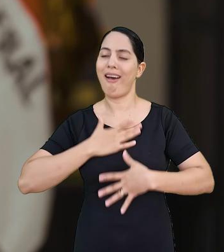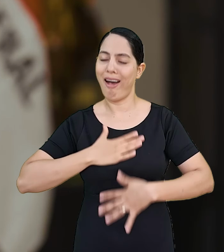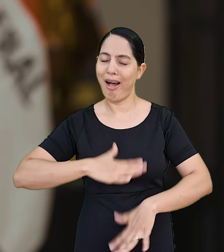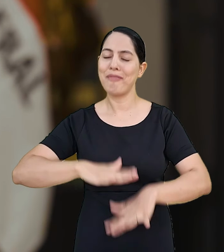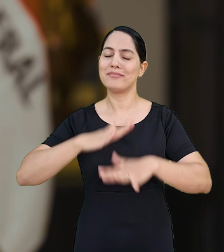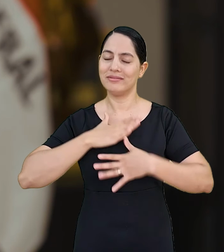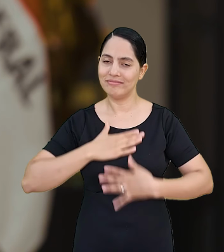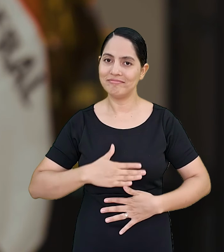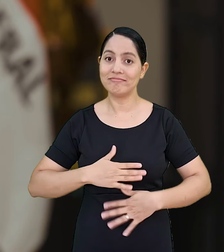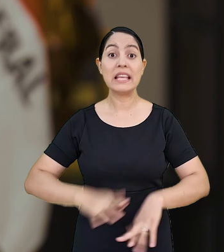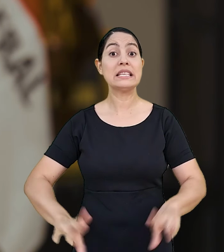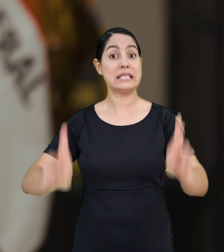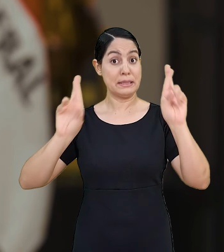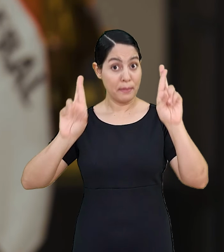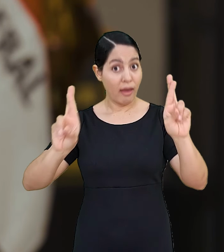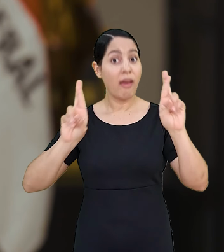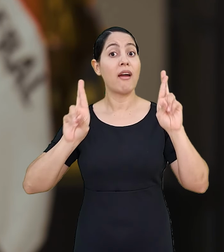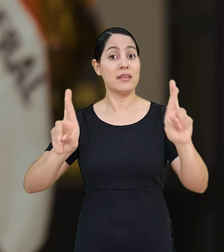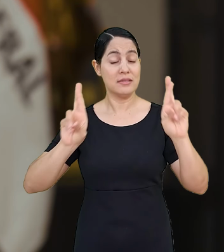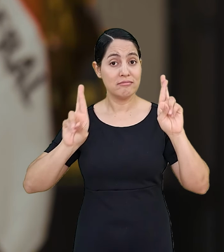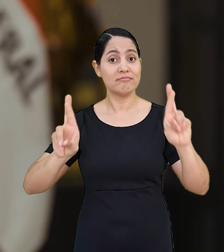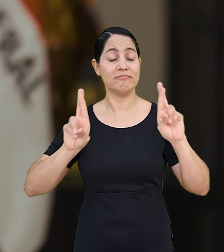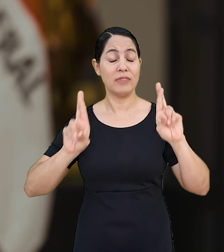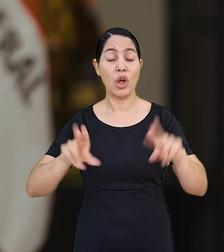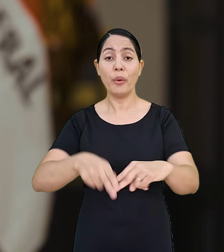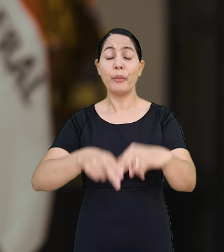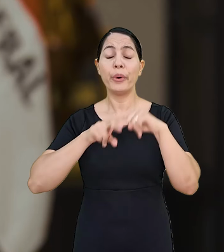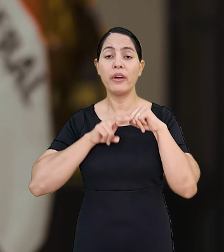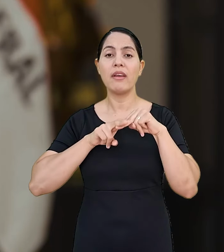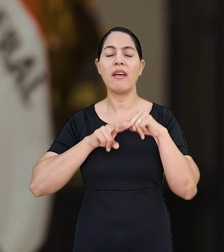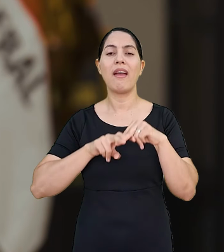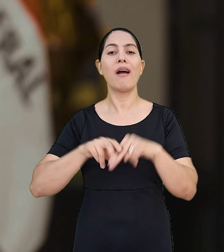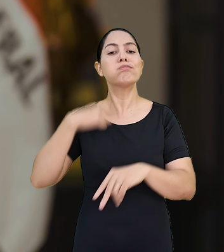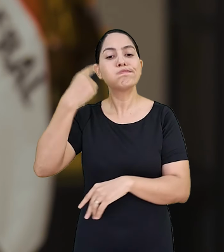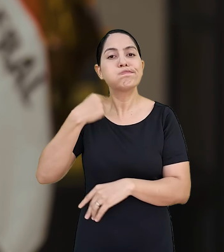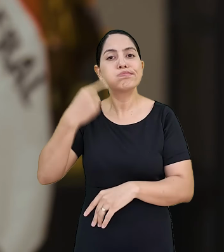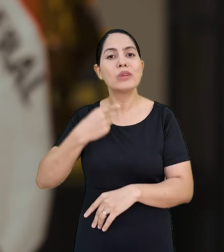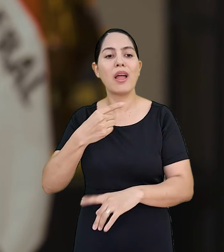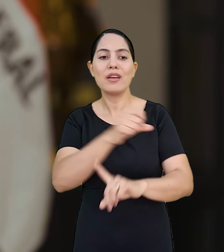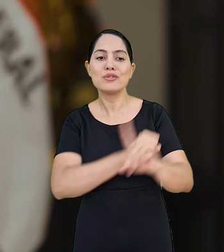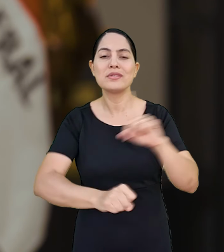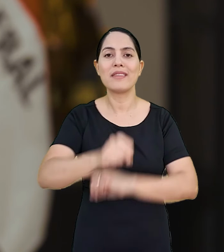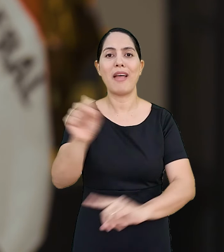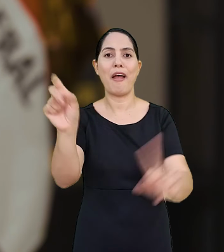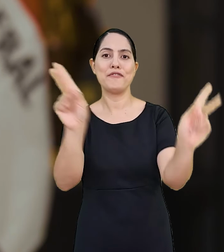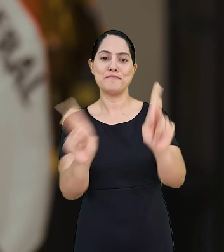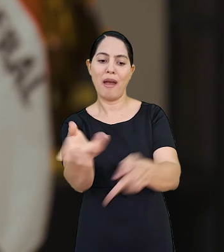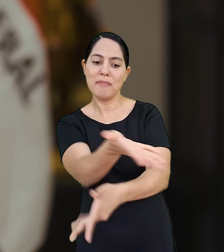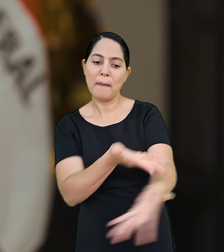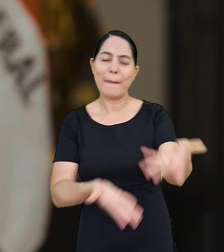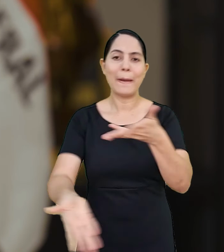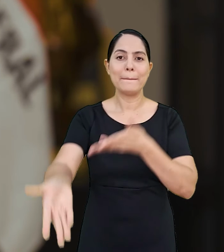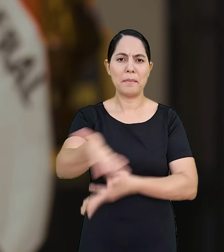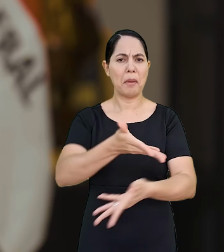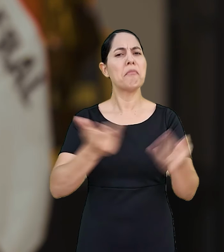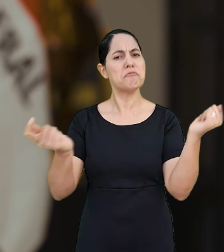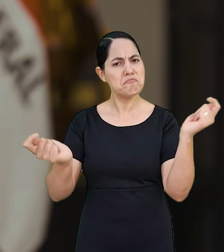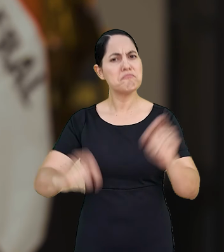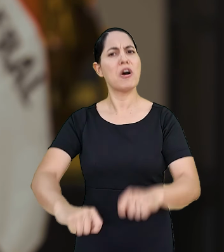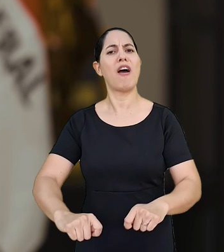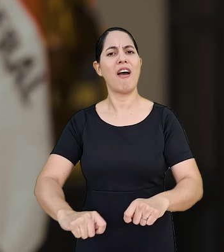esperança. A advocacia, ela é um elo de pacificação social, é através da advocacia que as vozes